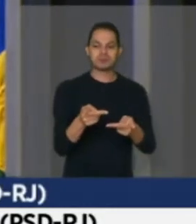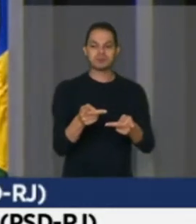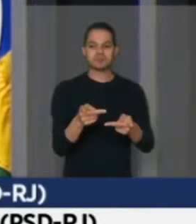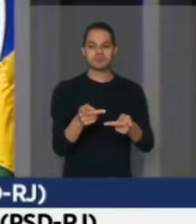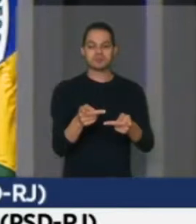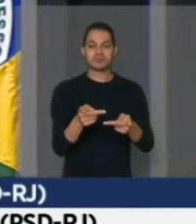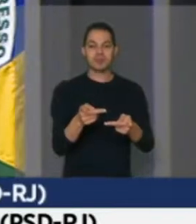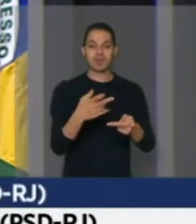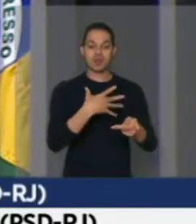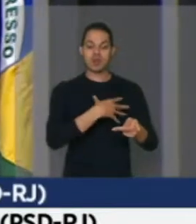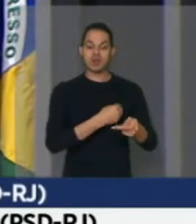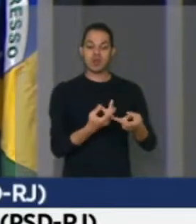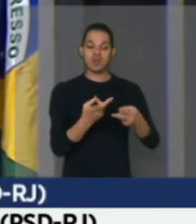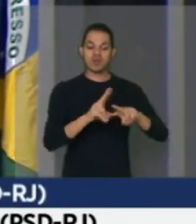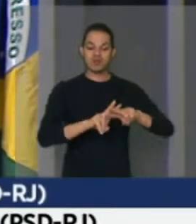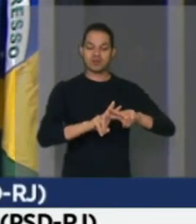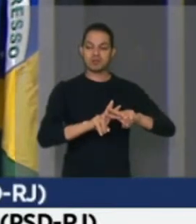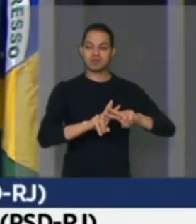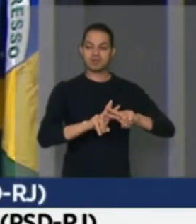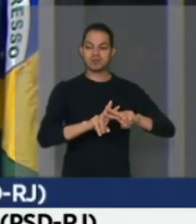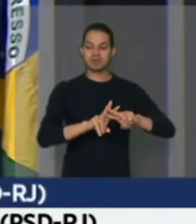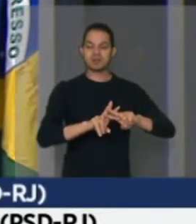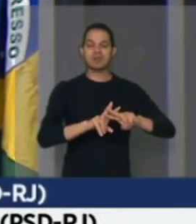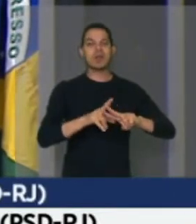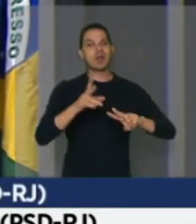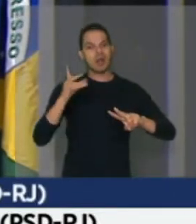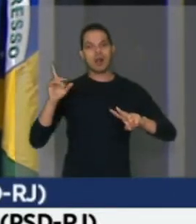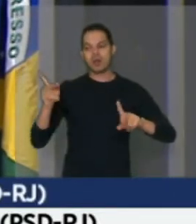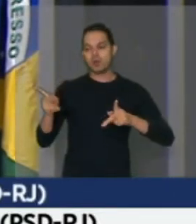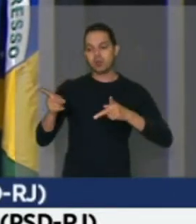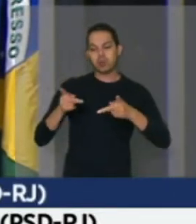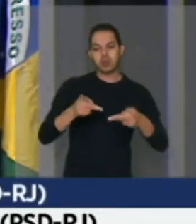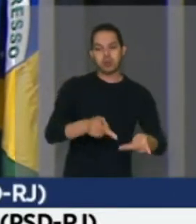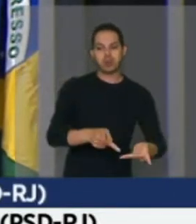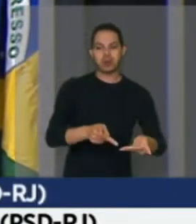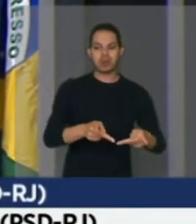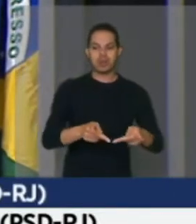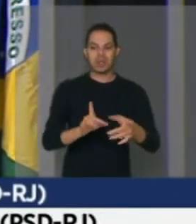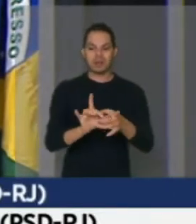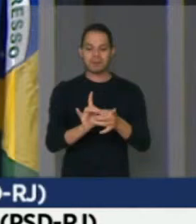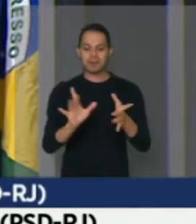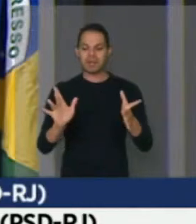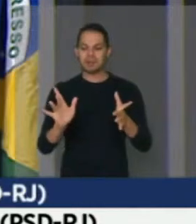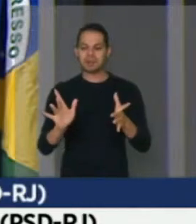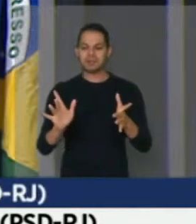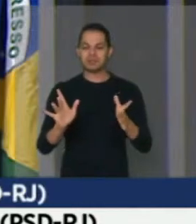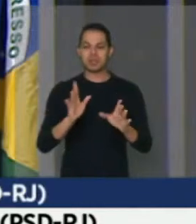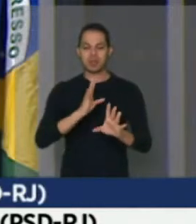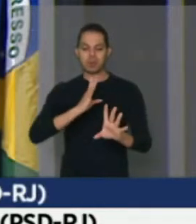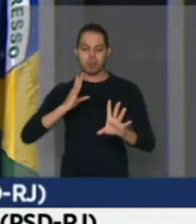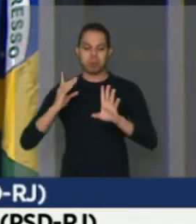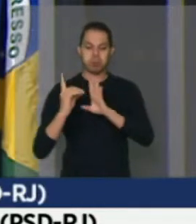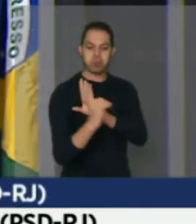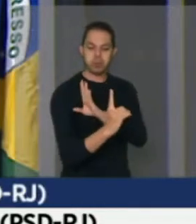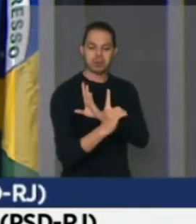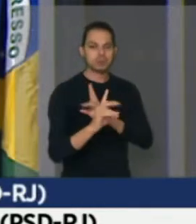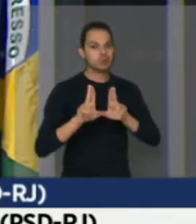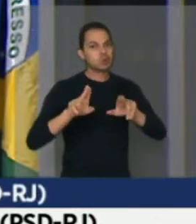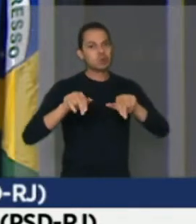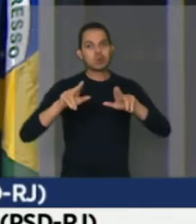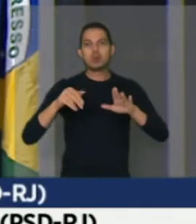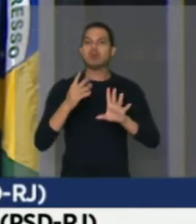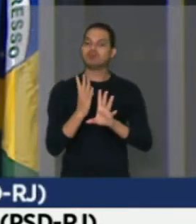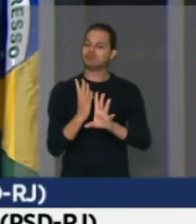visitou os filhos em presídio e nunca permitiu que fosse passado na frente das outras mães e os outros